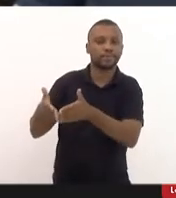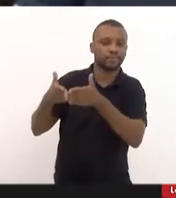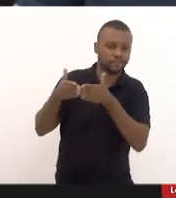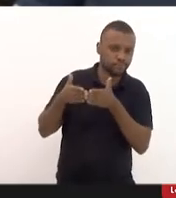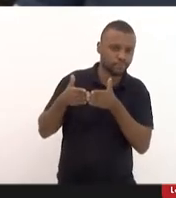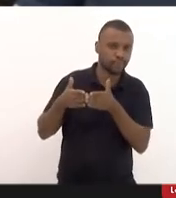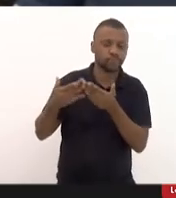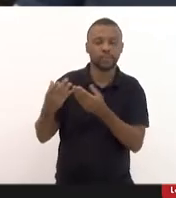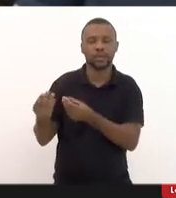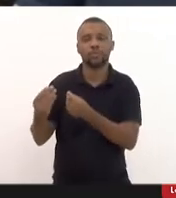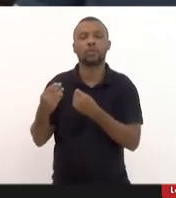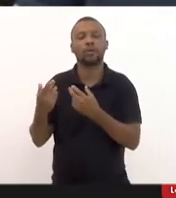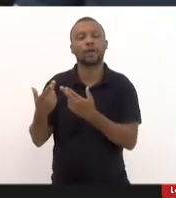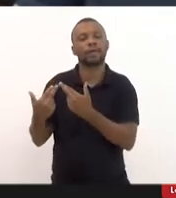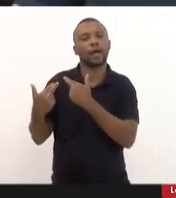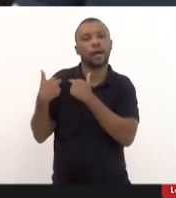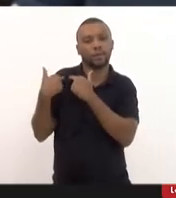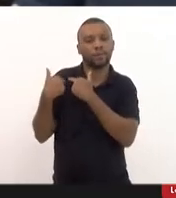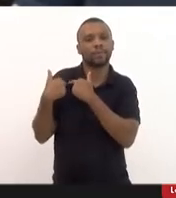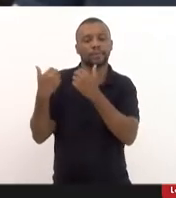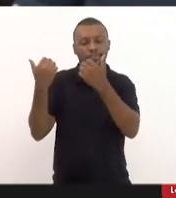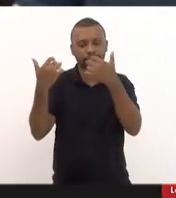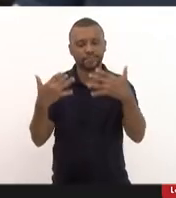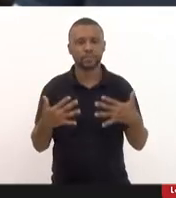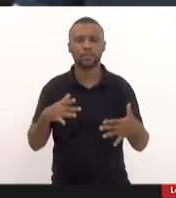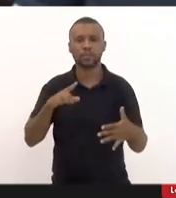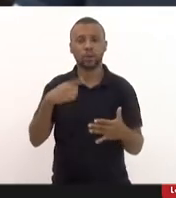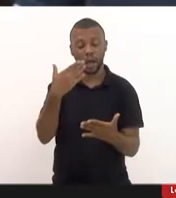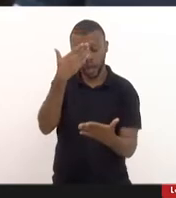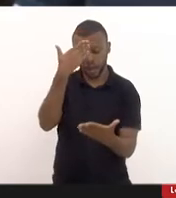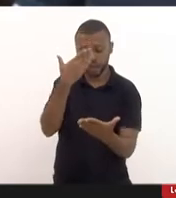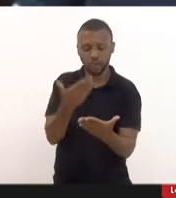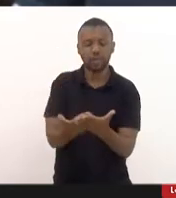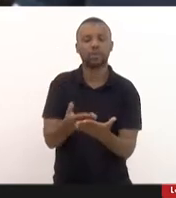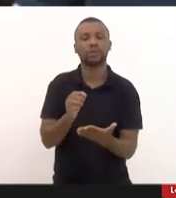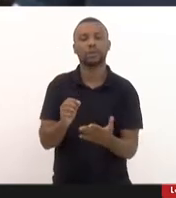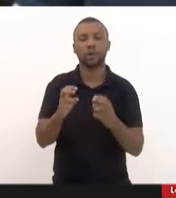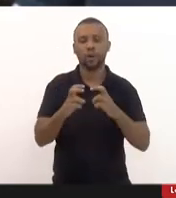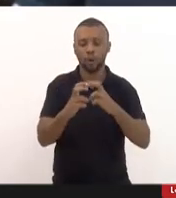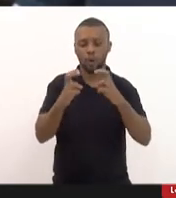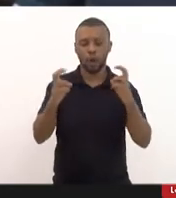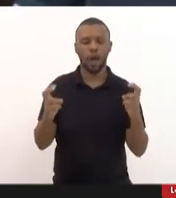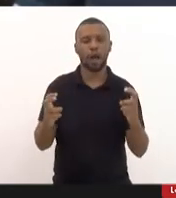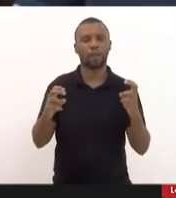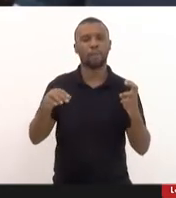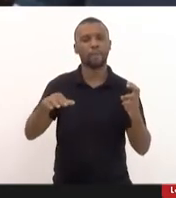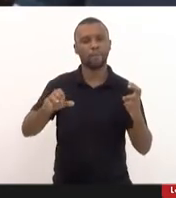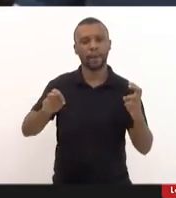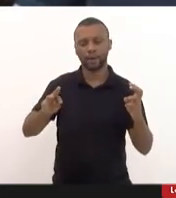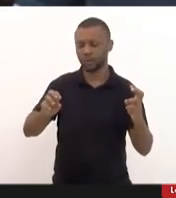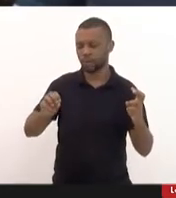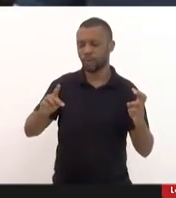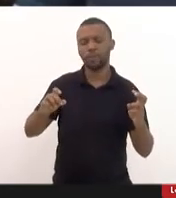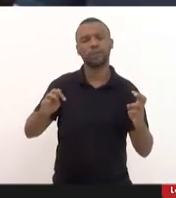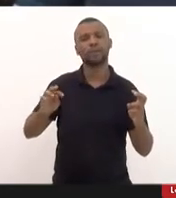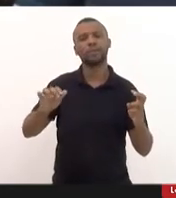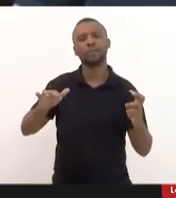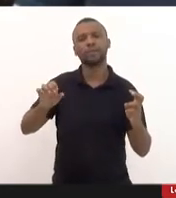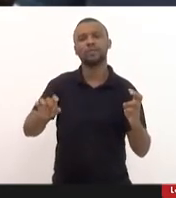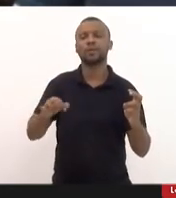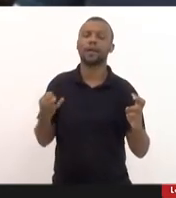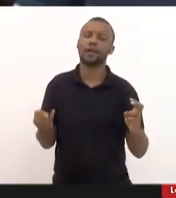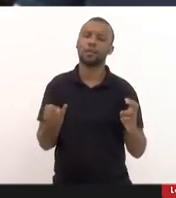essa responsabilidade. A gente acredita que o arco metropolitano ele é muito importante para